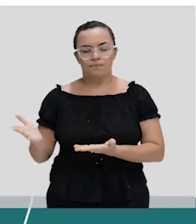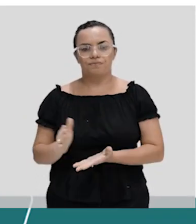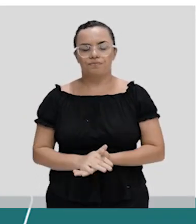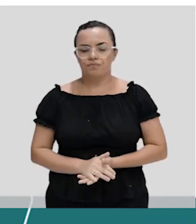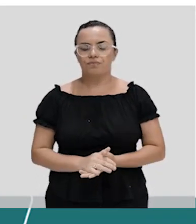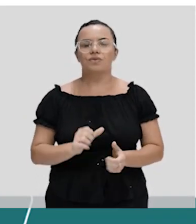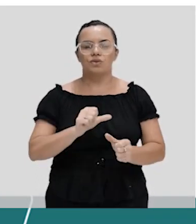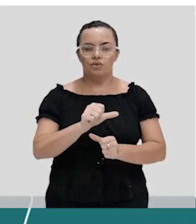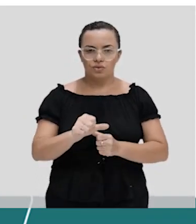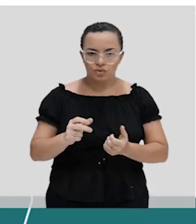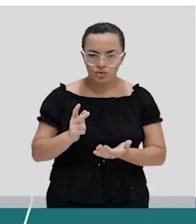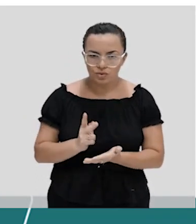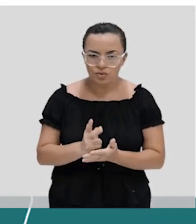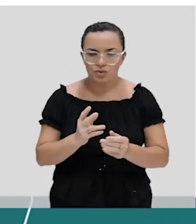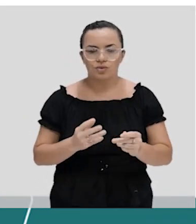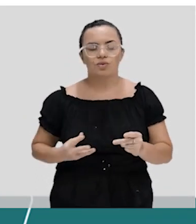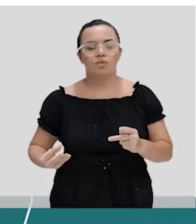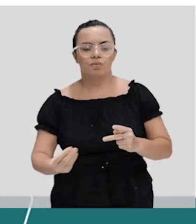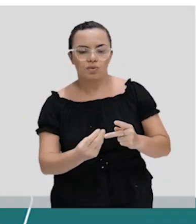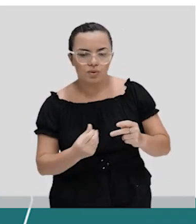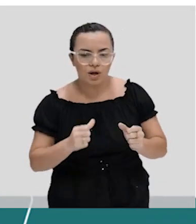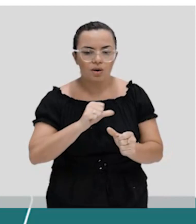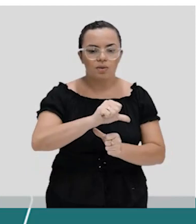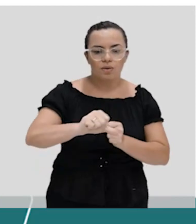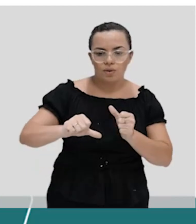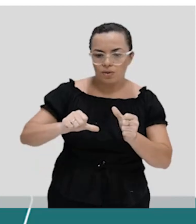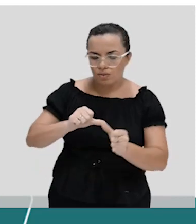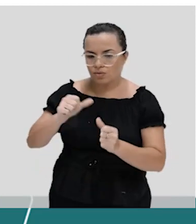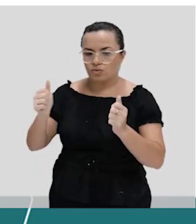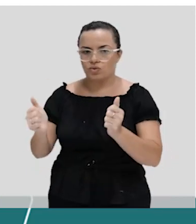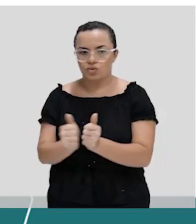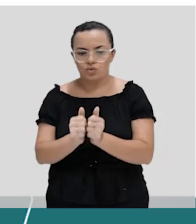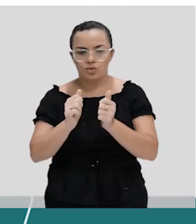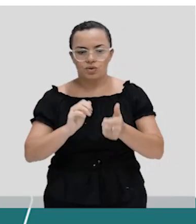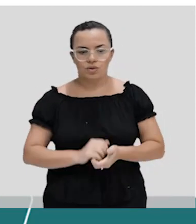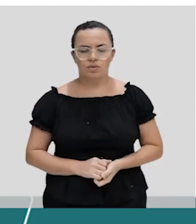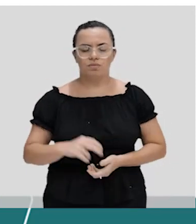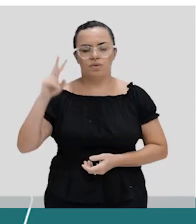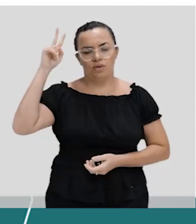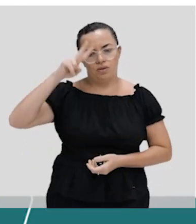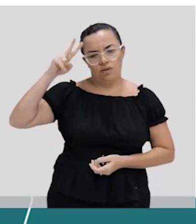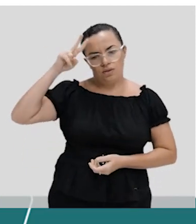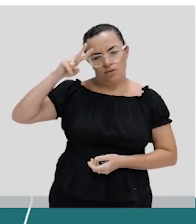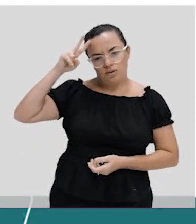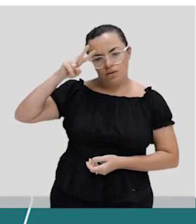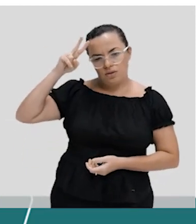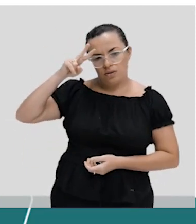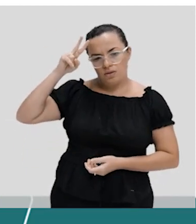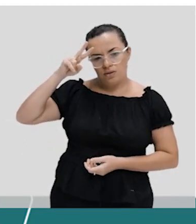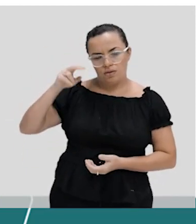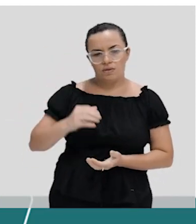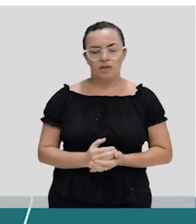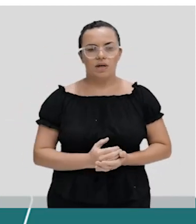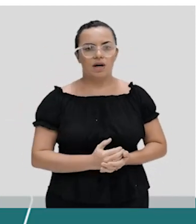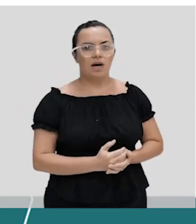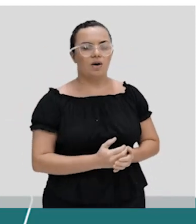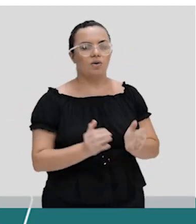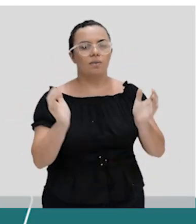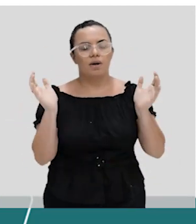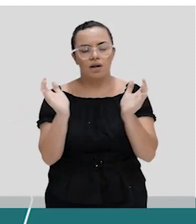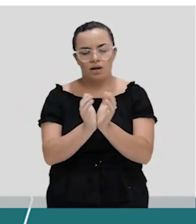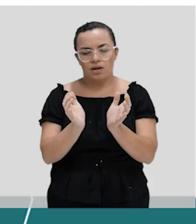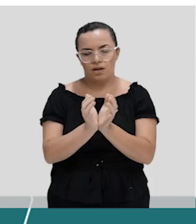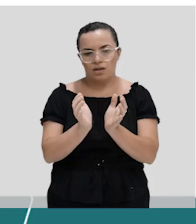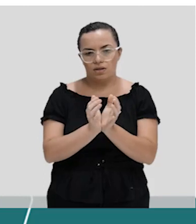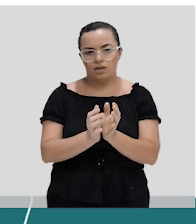o plural. Lembrando quais são as classes de palavras variáveis. Estão lembrando aí, turma, as classes de palavras variáveis? É bem